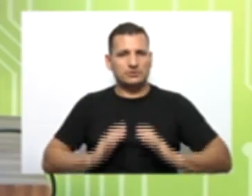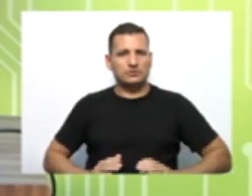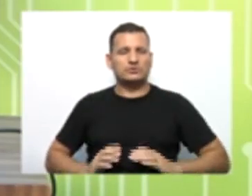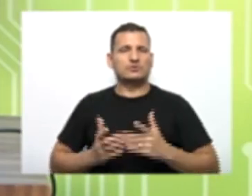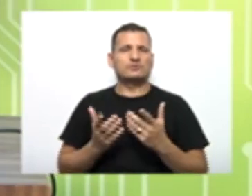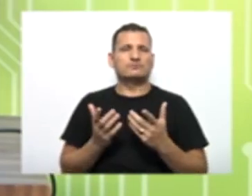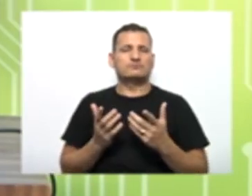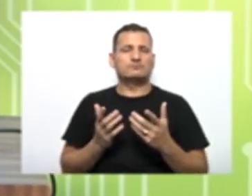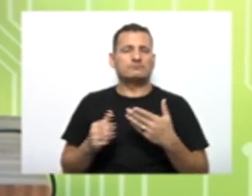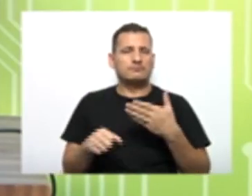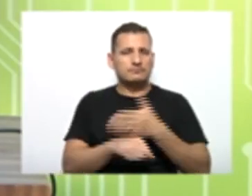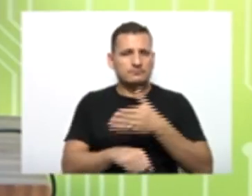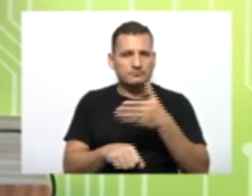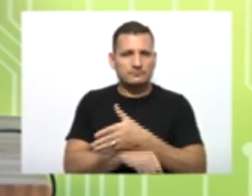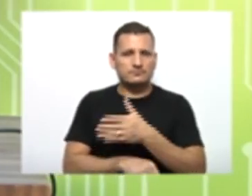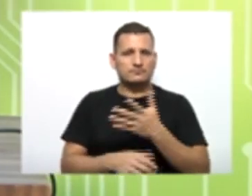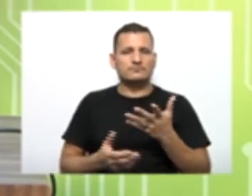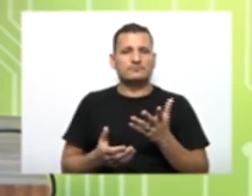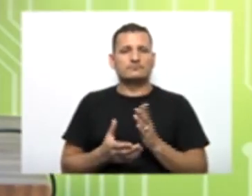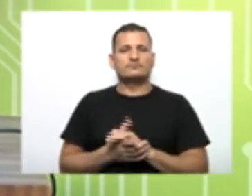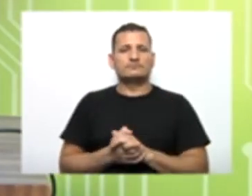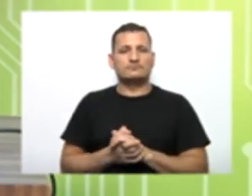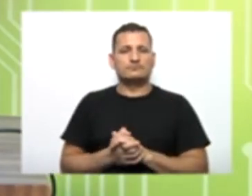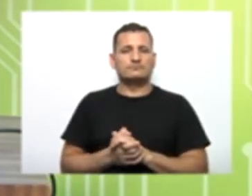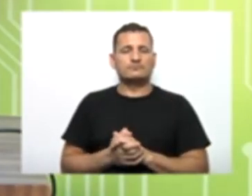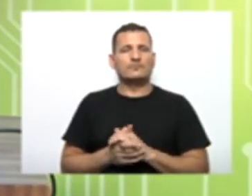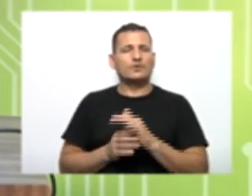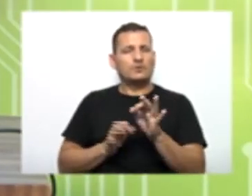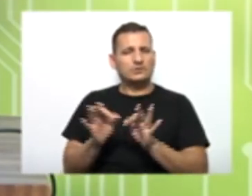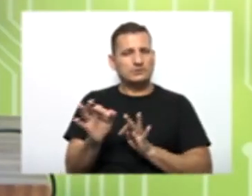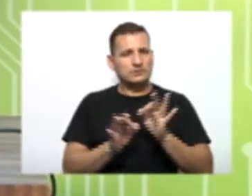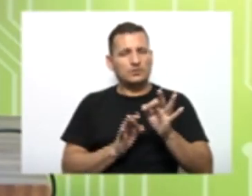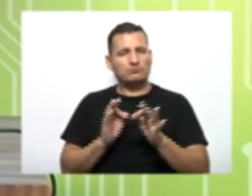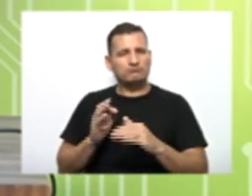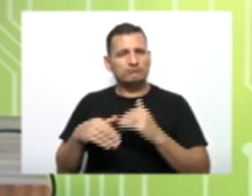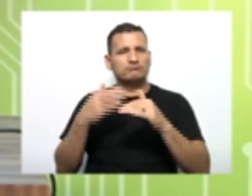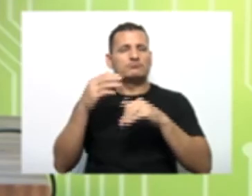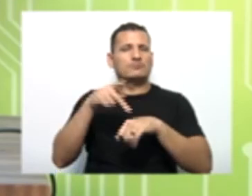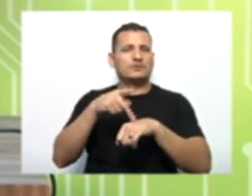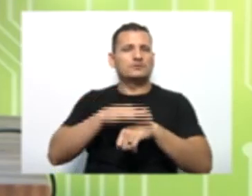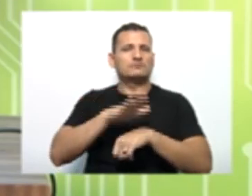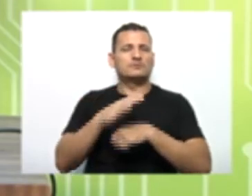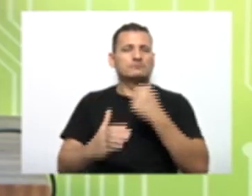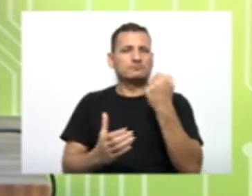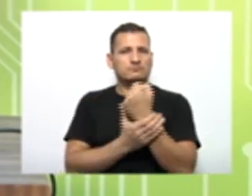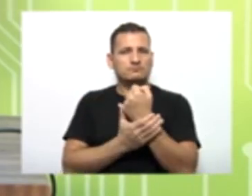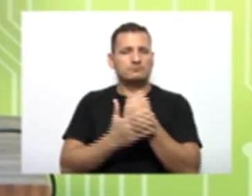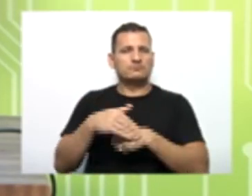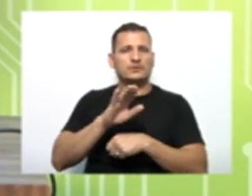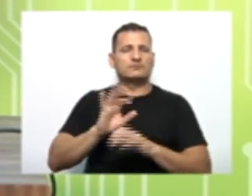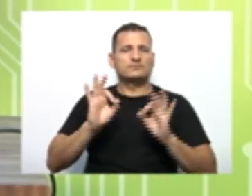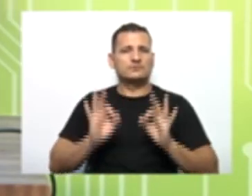instituições de direitos humanos mais importantes do mundo, que surgiu na década de 60 para denunciar abusos, para